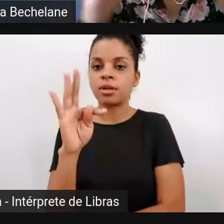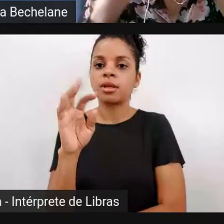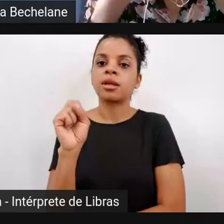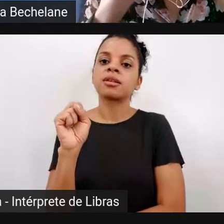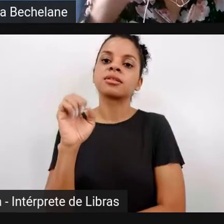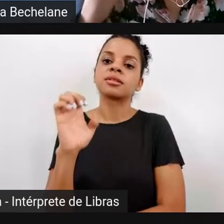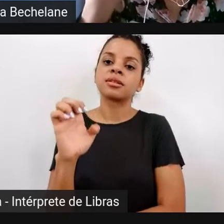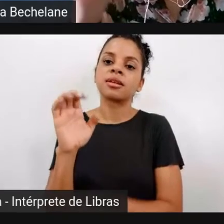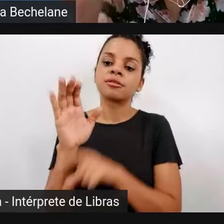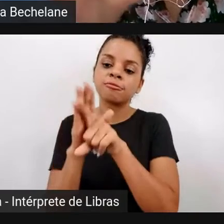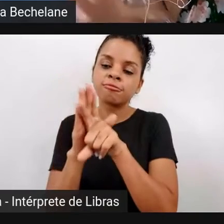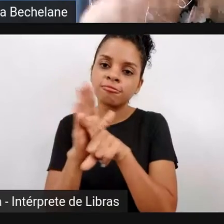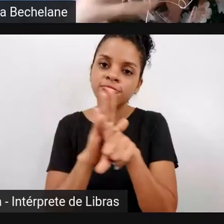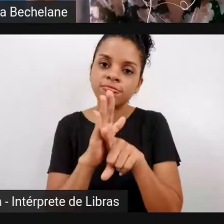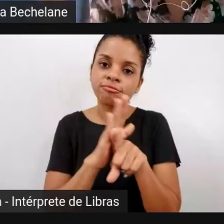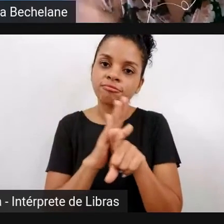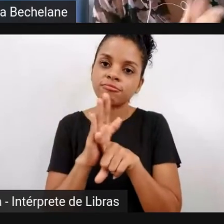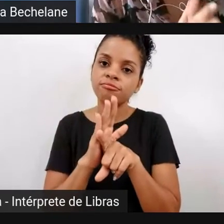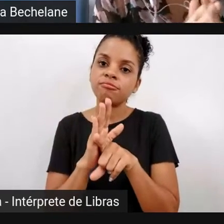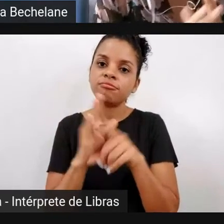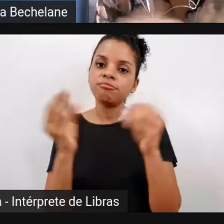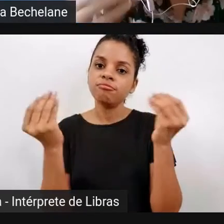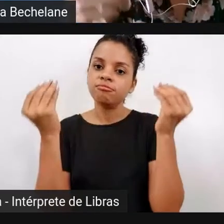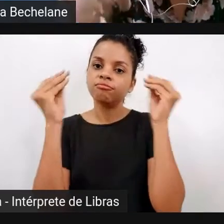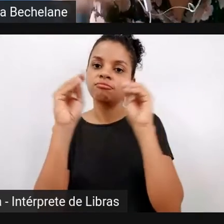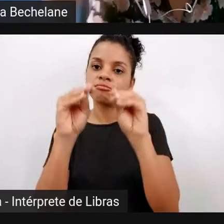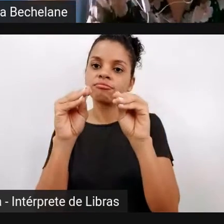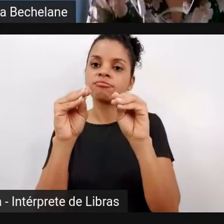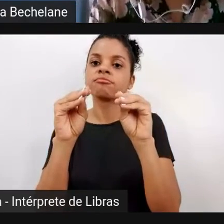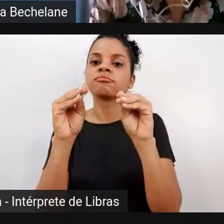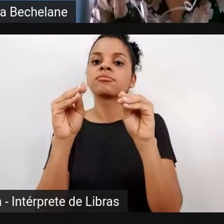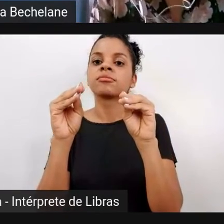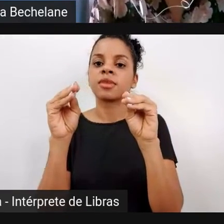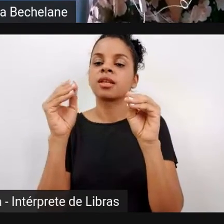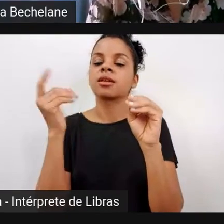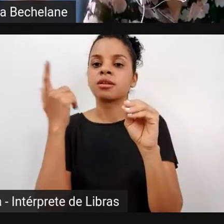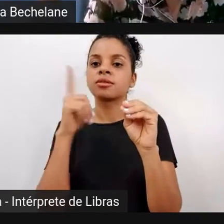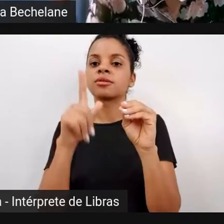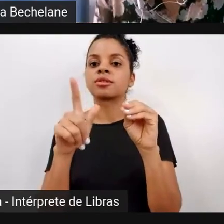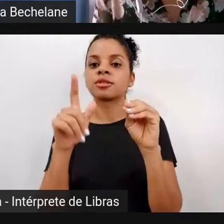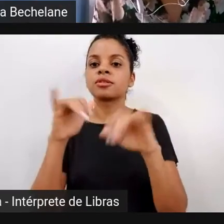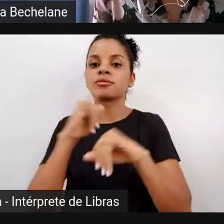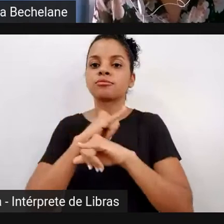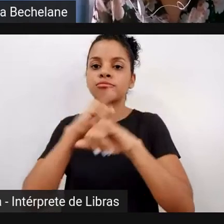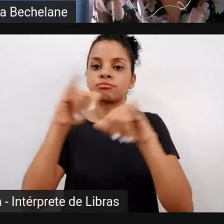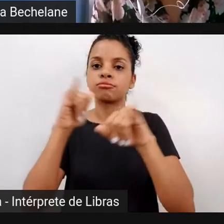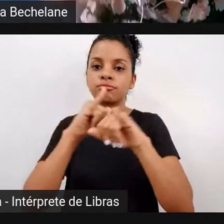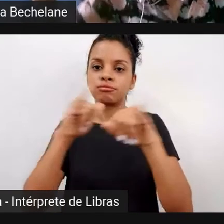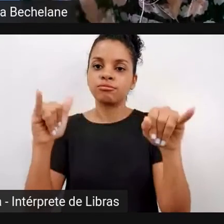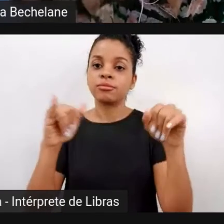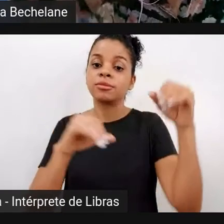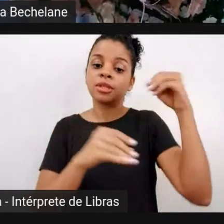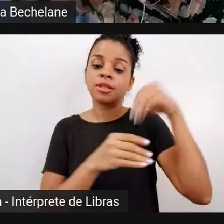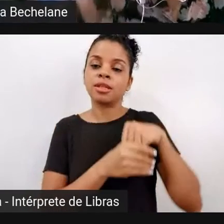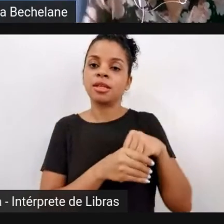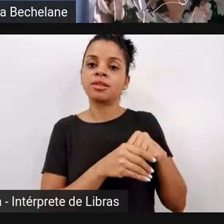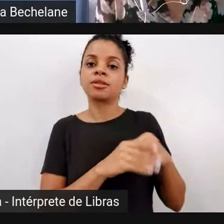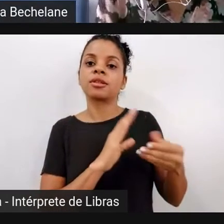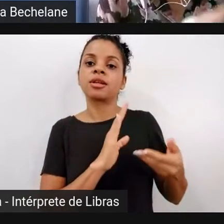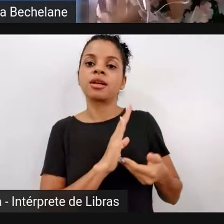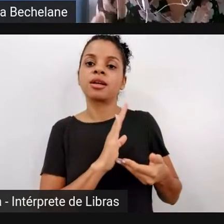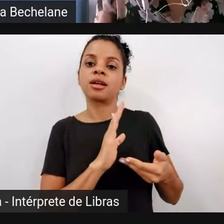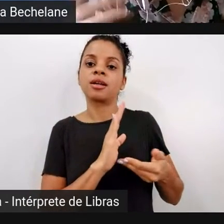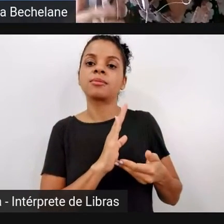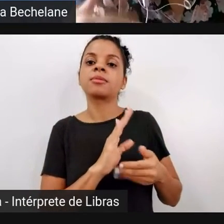e distribuíram isso em diferentes formatos e agendaram bastante, agendaram dentro da Câmara e agendaram para